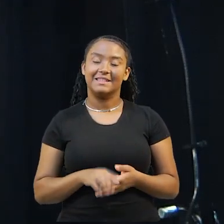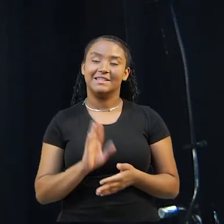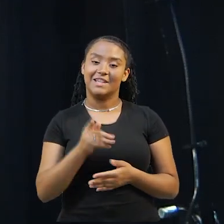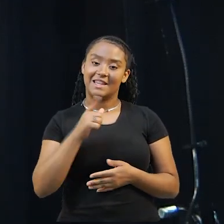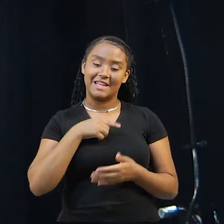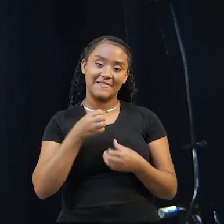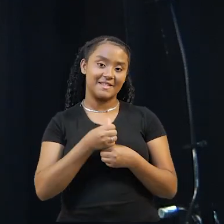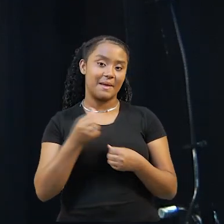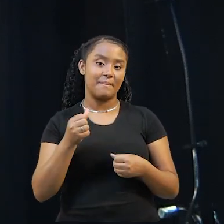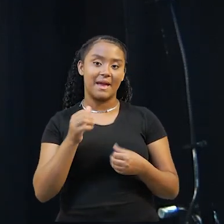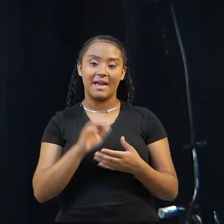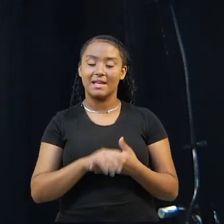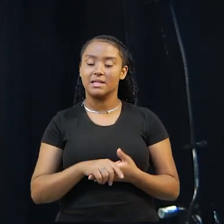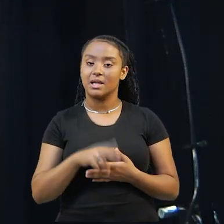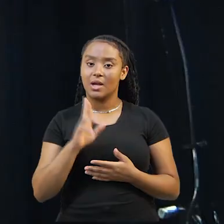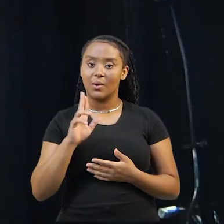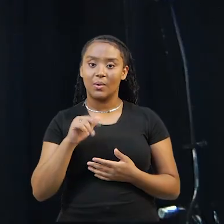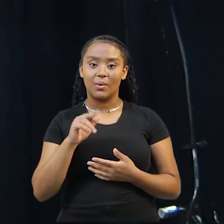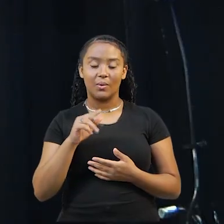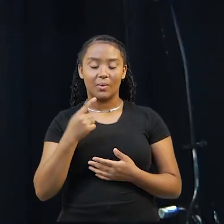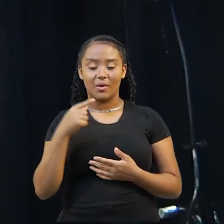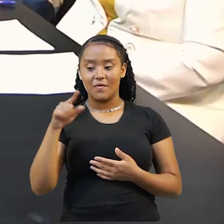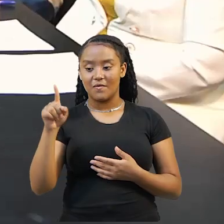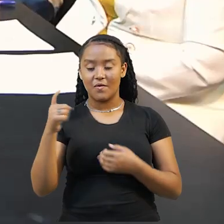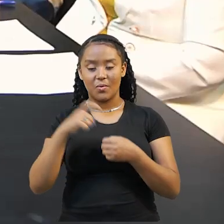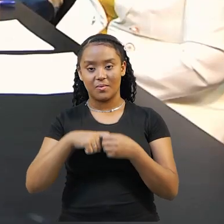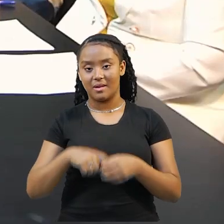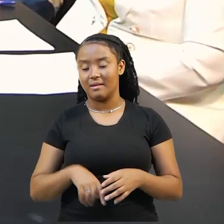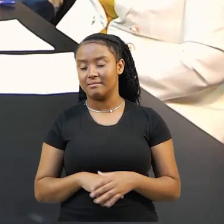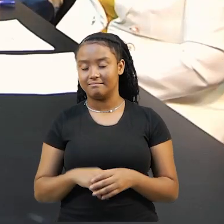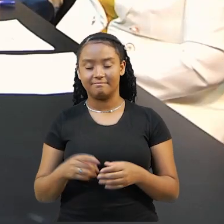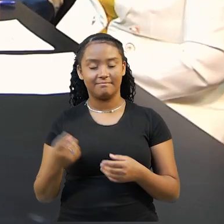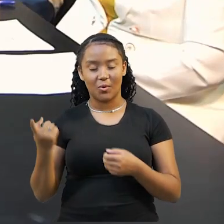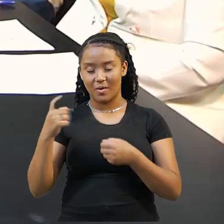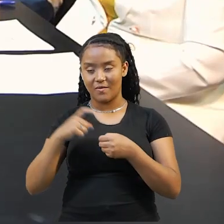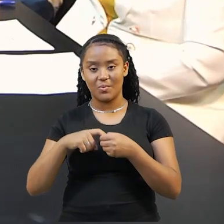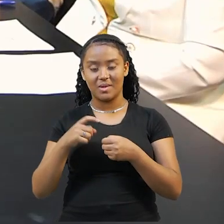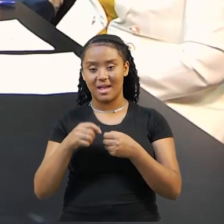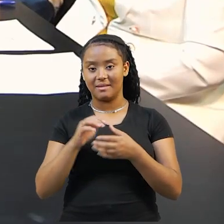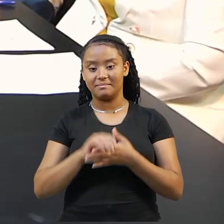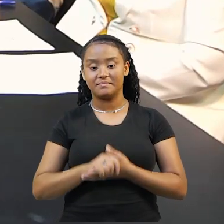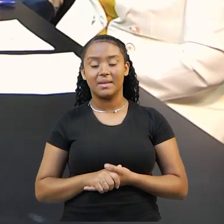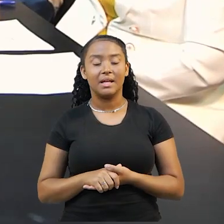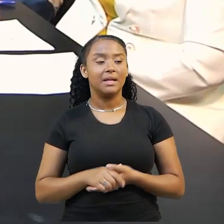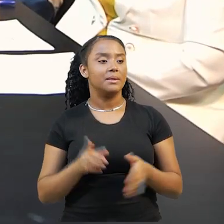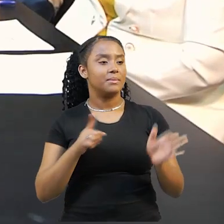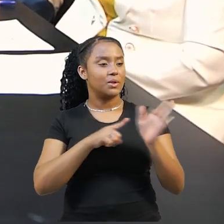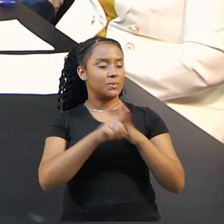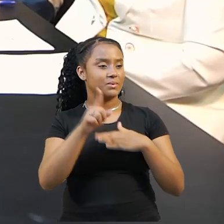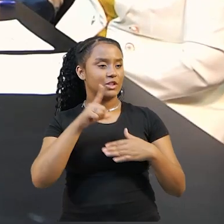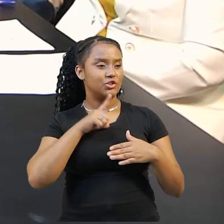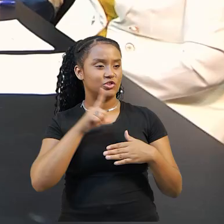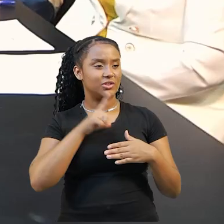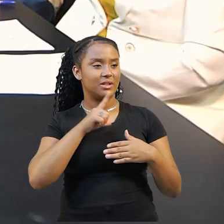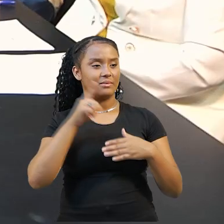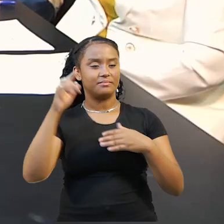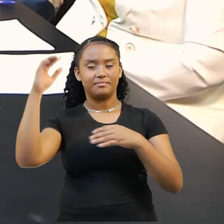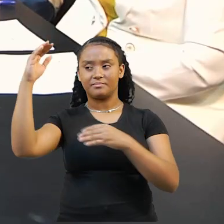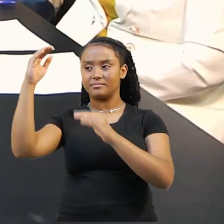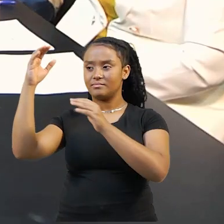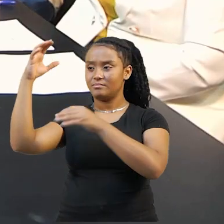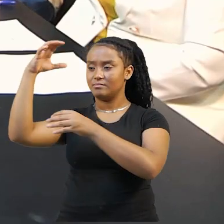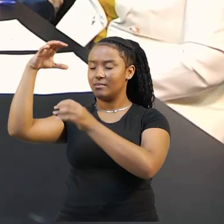semestre todo lá e voltava no final do semestre. O meio de comunicação geralmente era o orelhão ou o telefone comum? Não, tinha